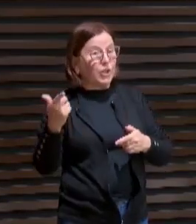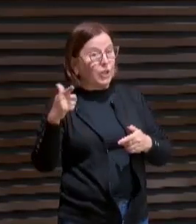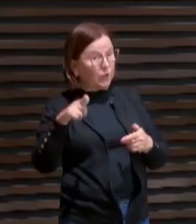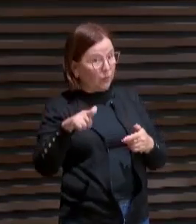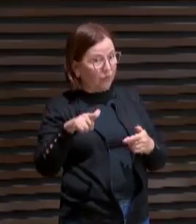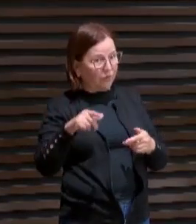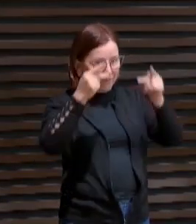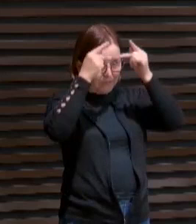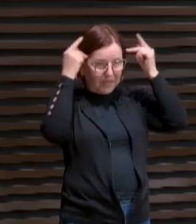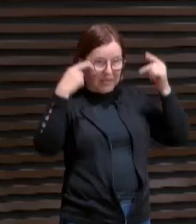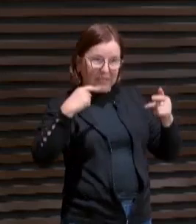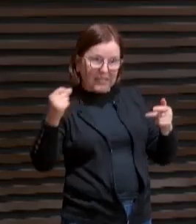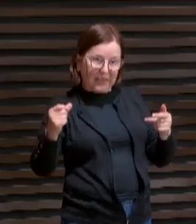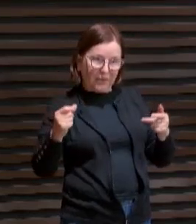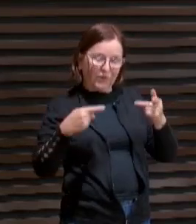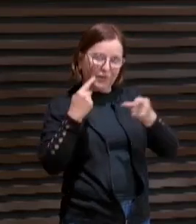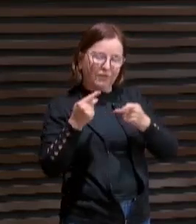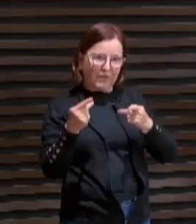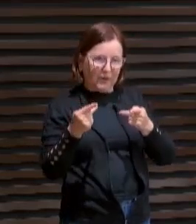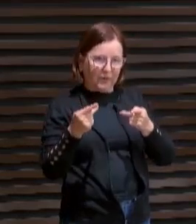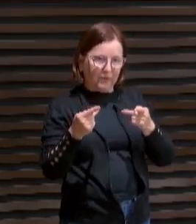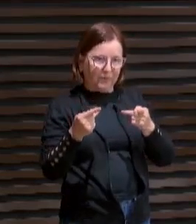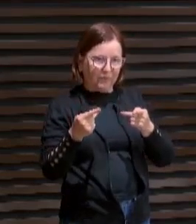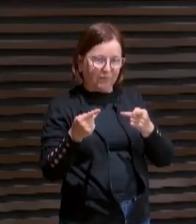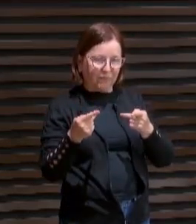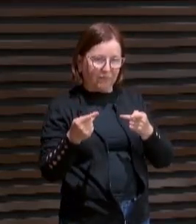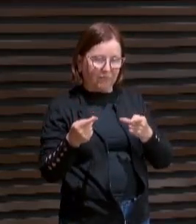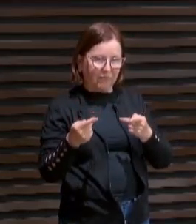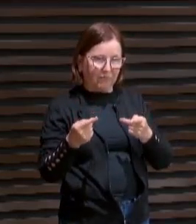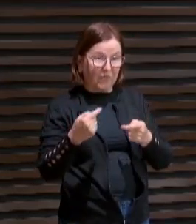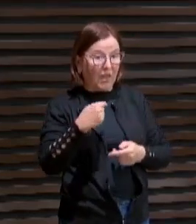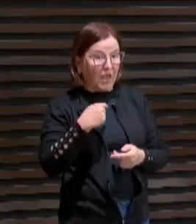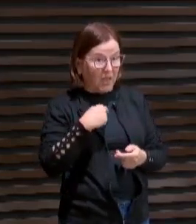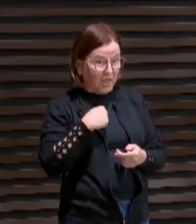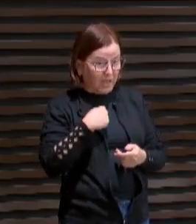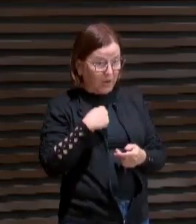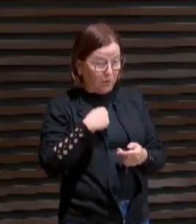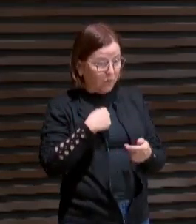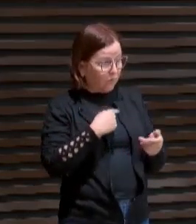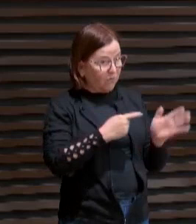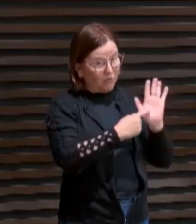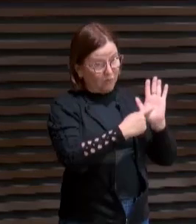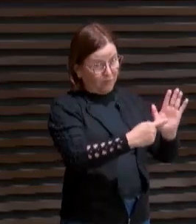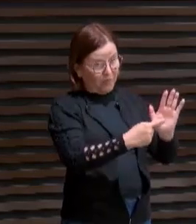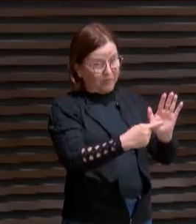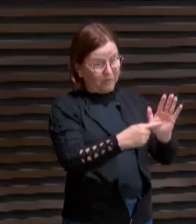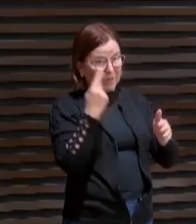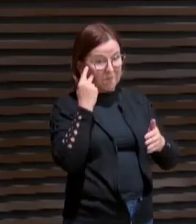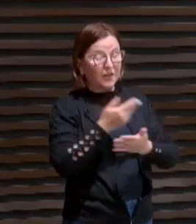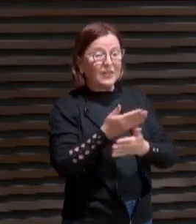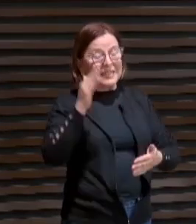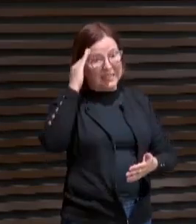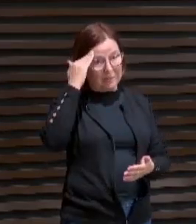saiu Pilatos e lhes disse, eis que eu vos apresento para que saibais